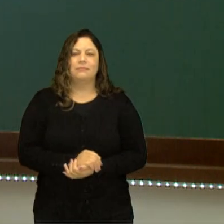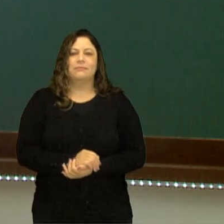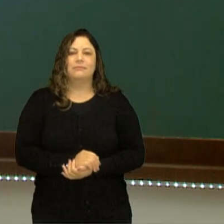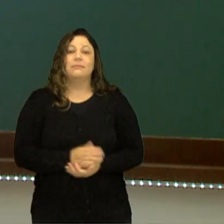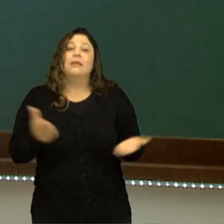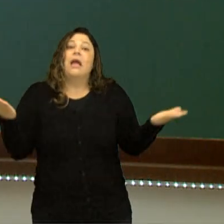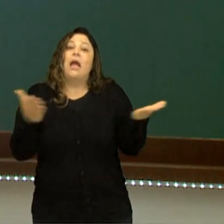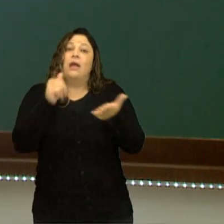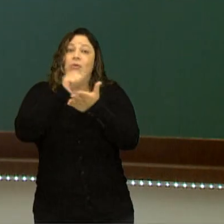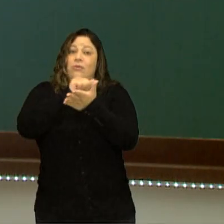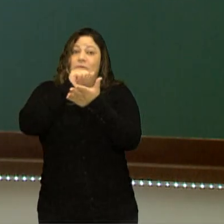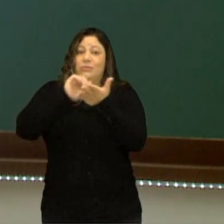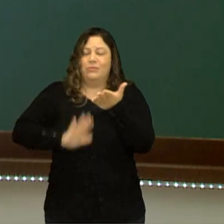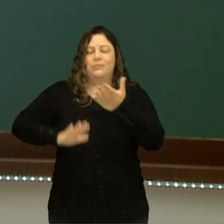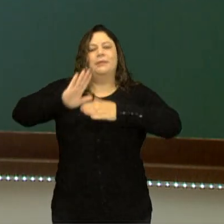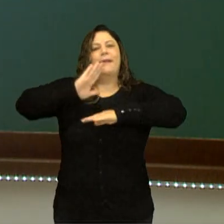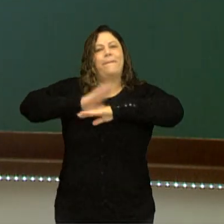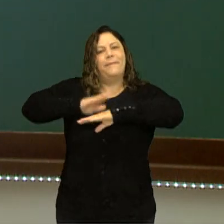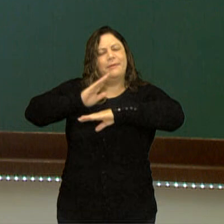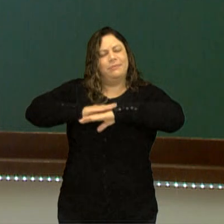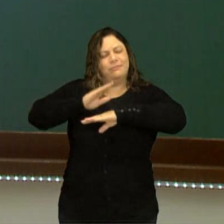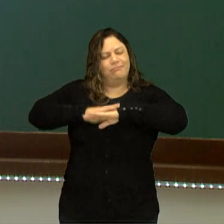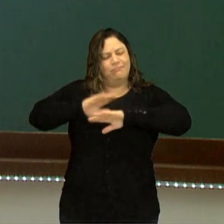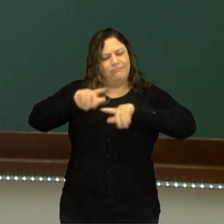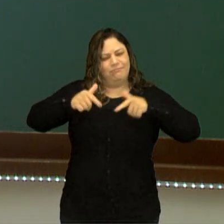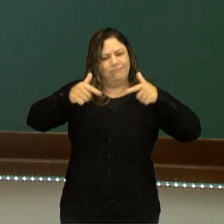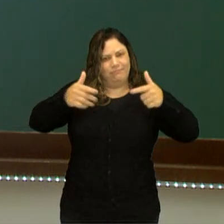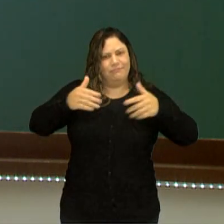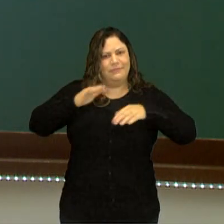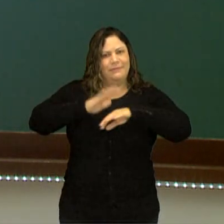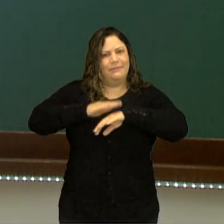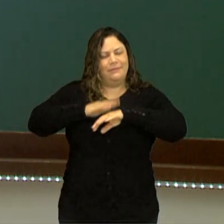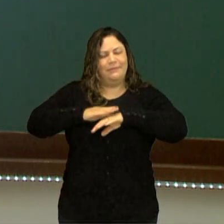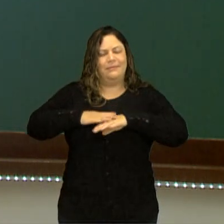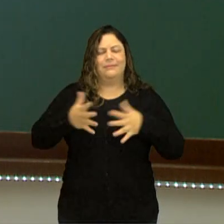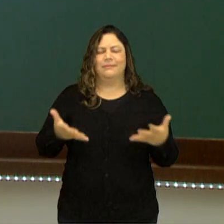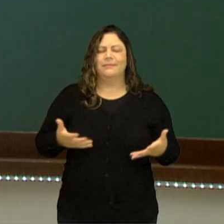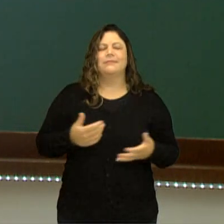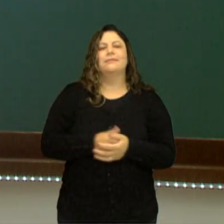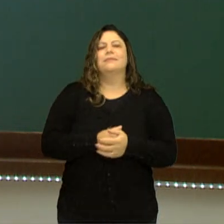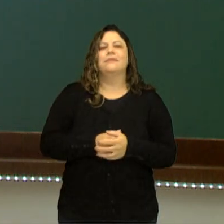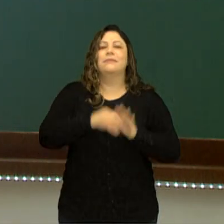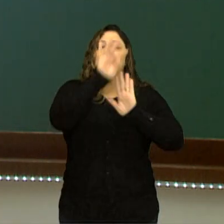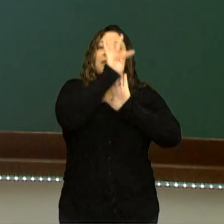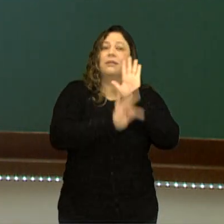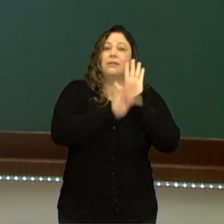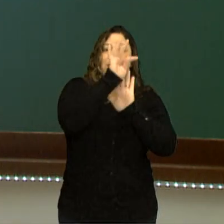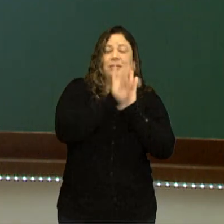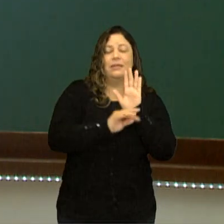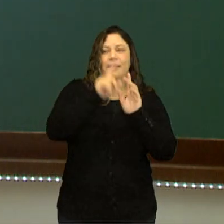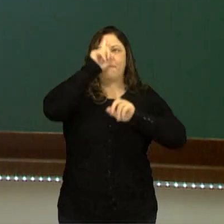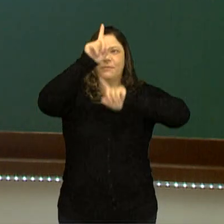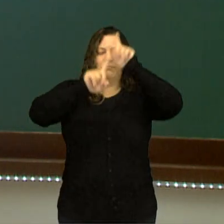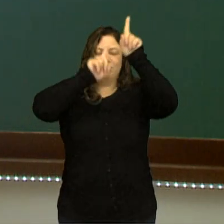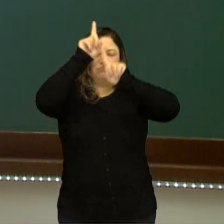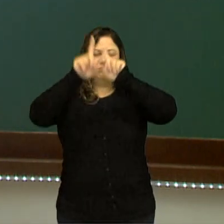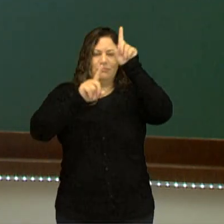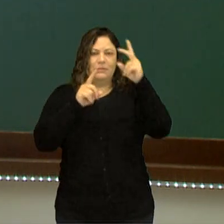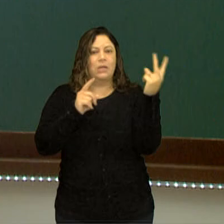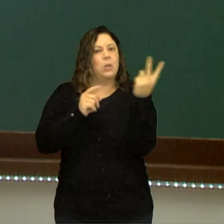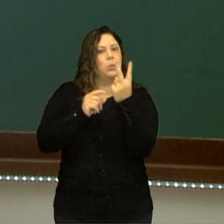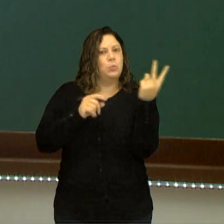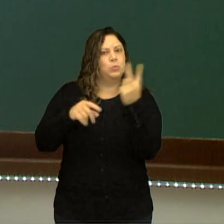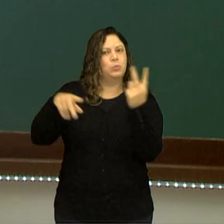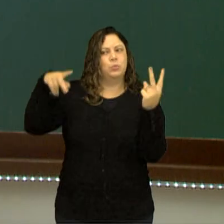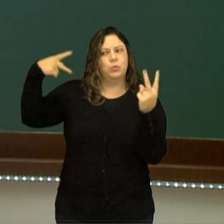Temos agora uma atividade mão na massa. Vamos a ela. Produção de texto. Crie duas personagens e descreva suas